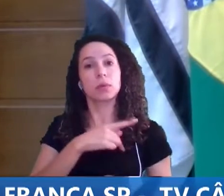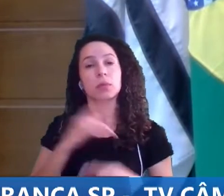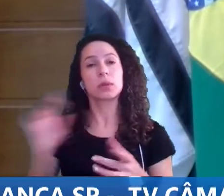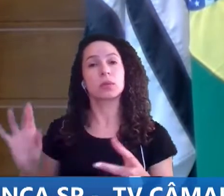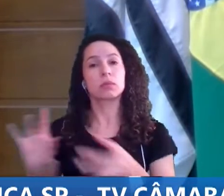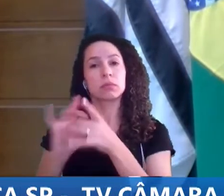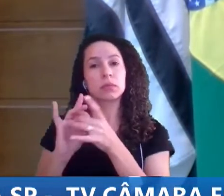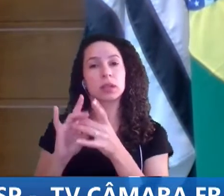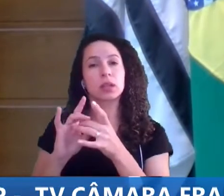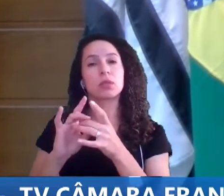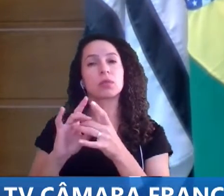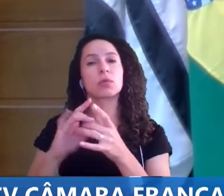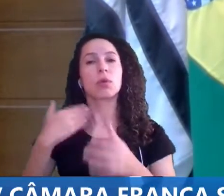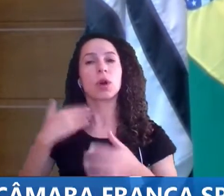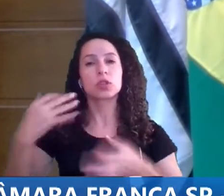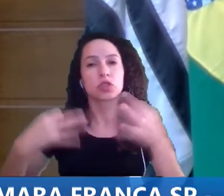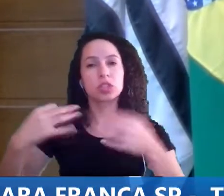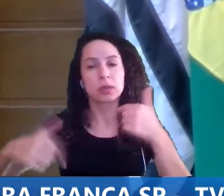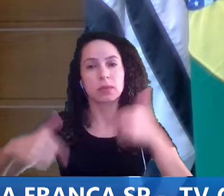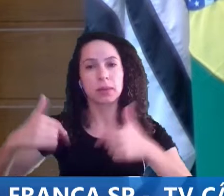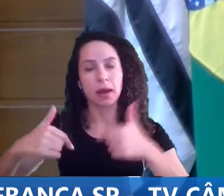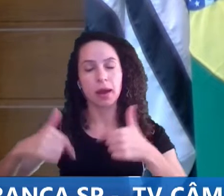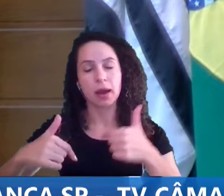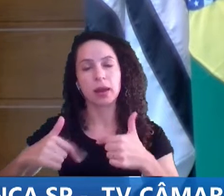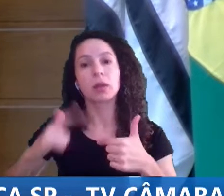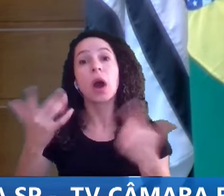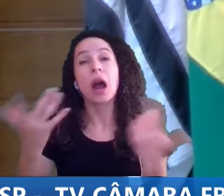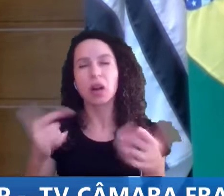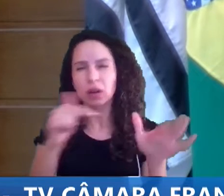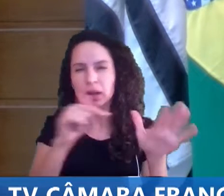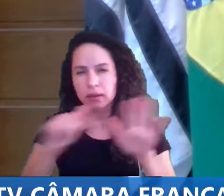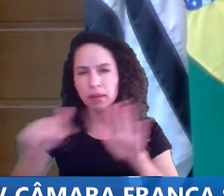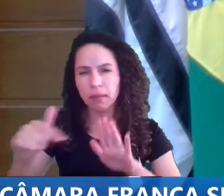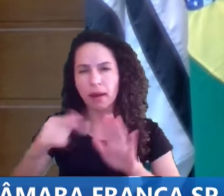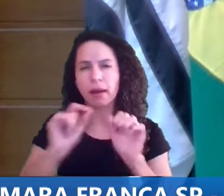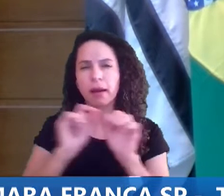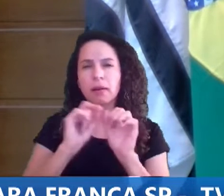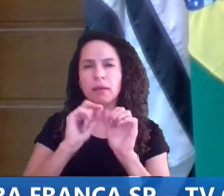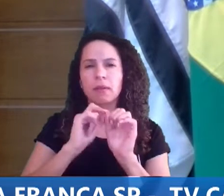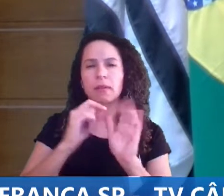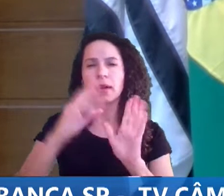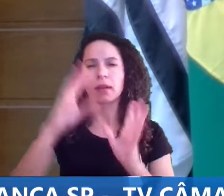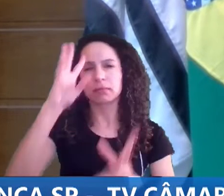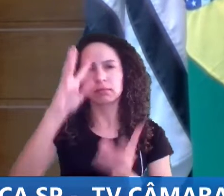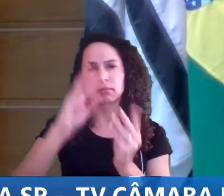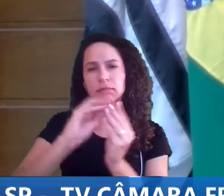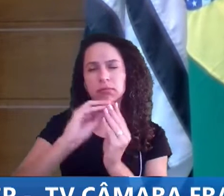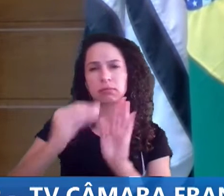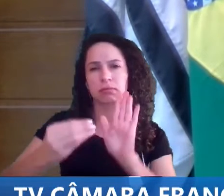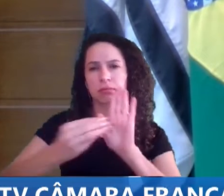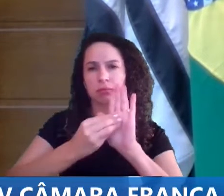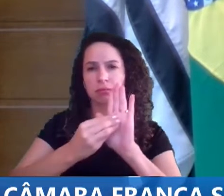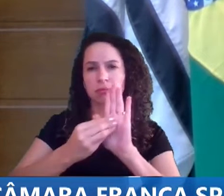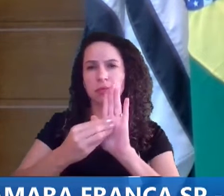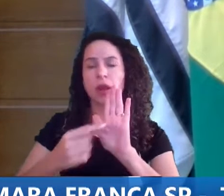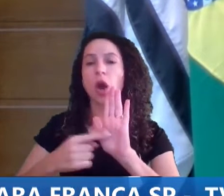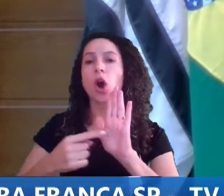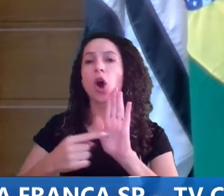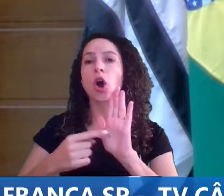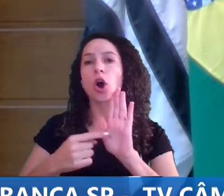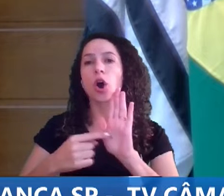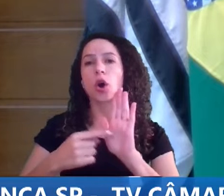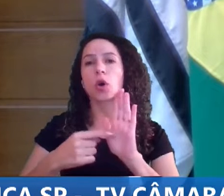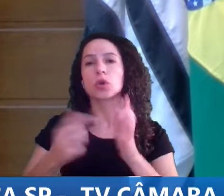Trabalho, essa semana baixou um ato normativo, uma resolução, em que os promotores estarão autorizados